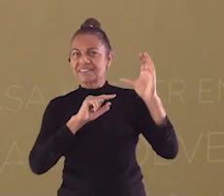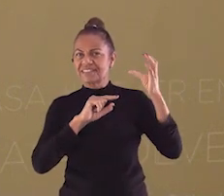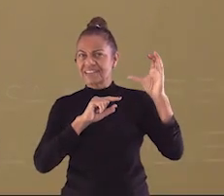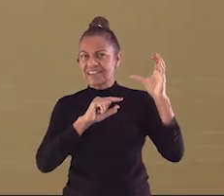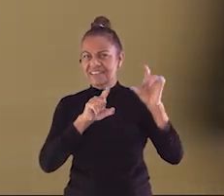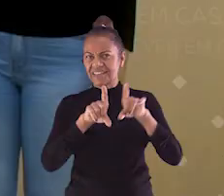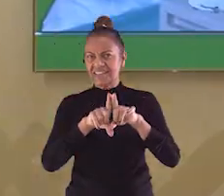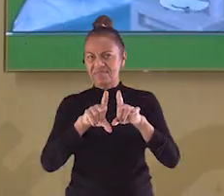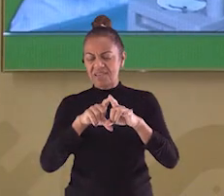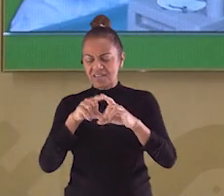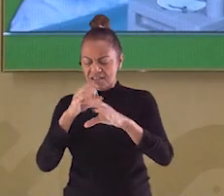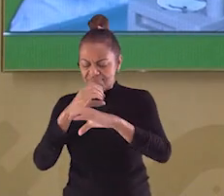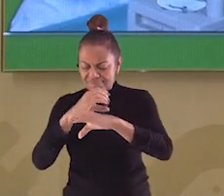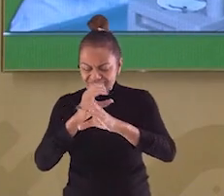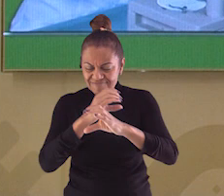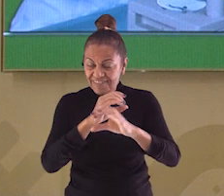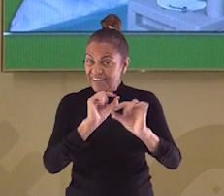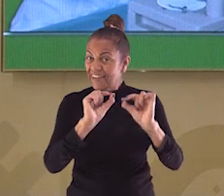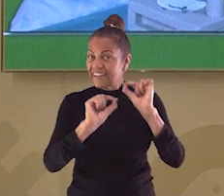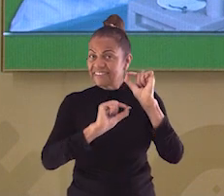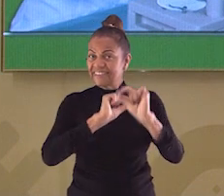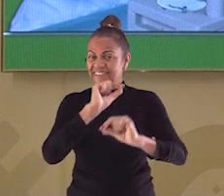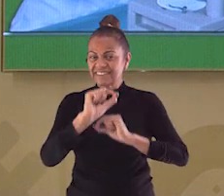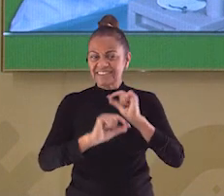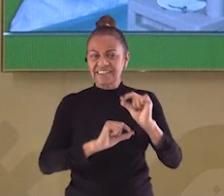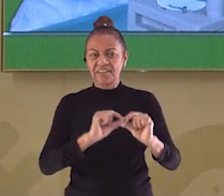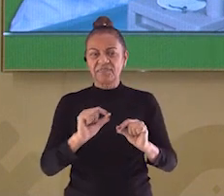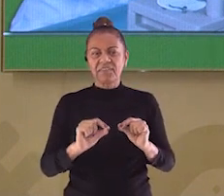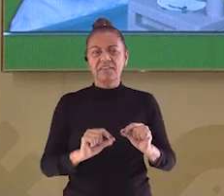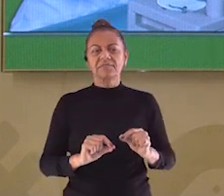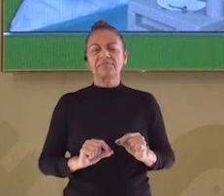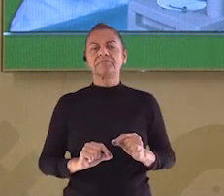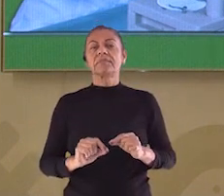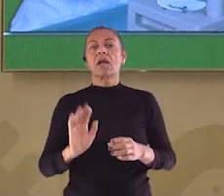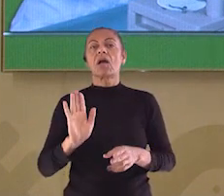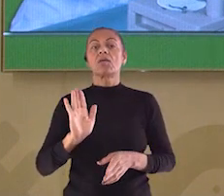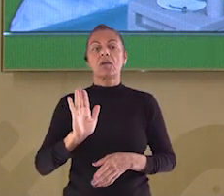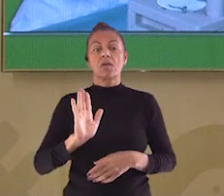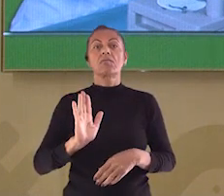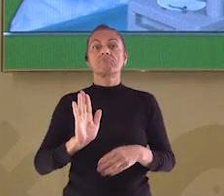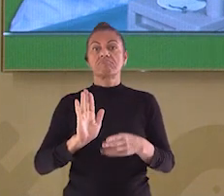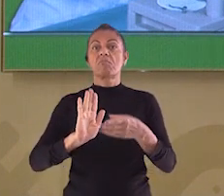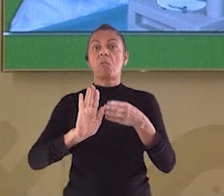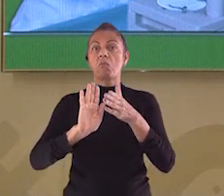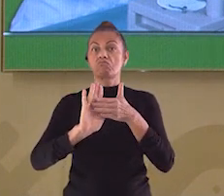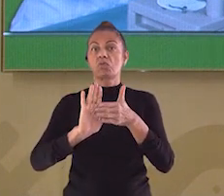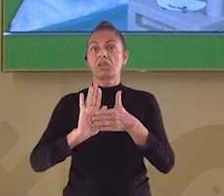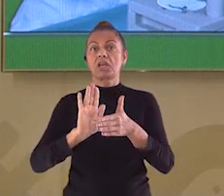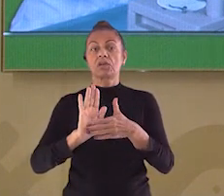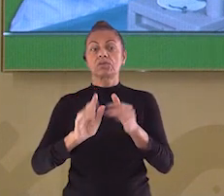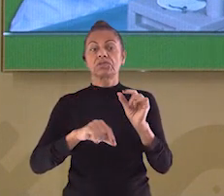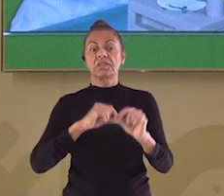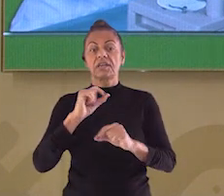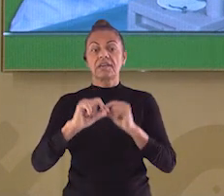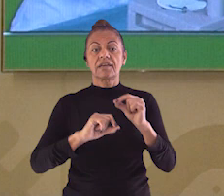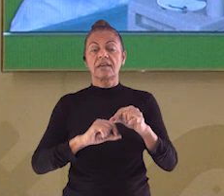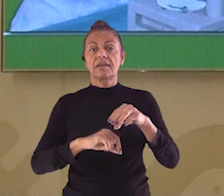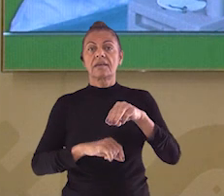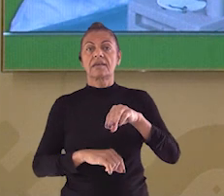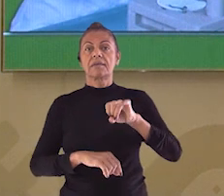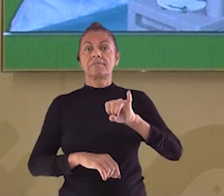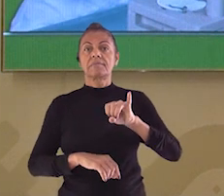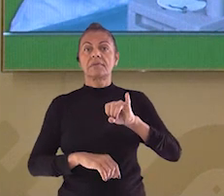laboratórios. E aqui temos um dos modelos de microscópio. O microscópio é